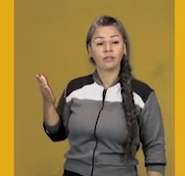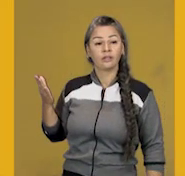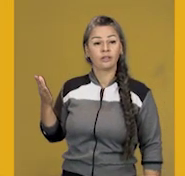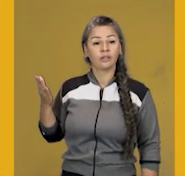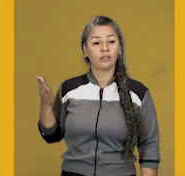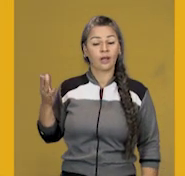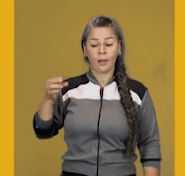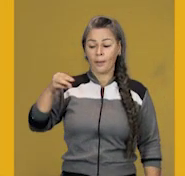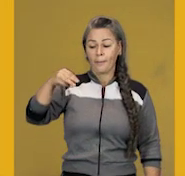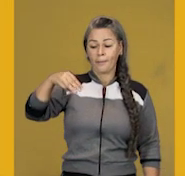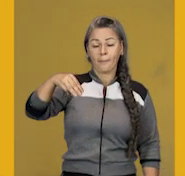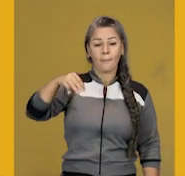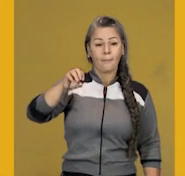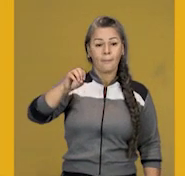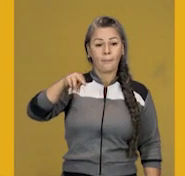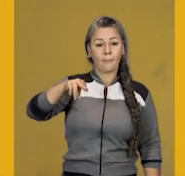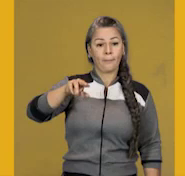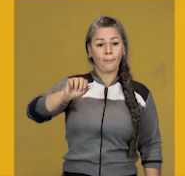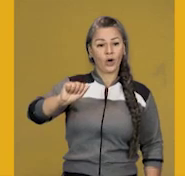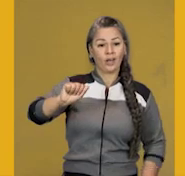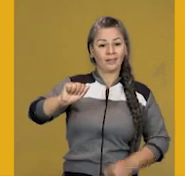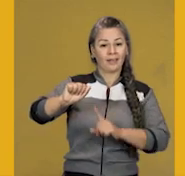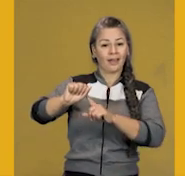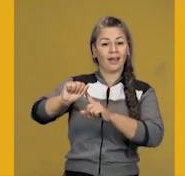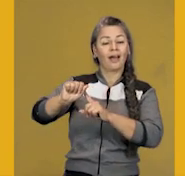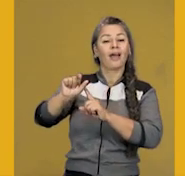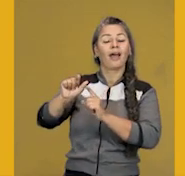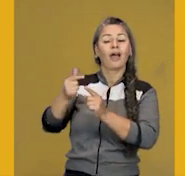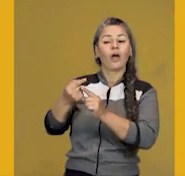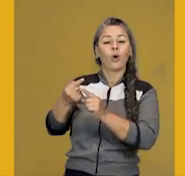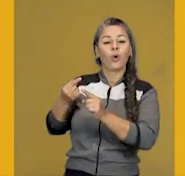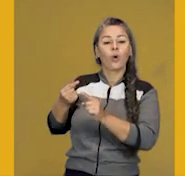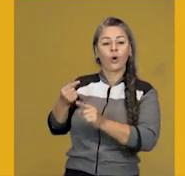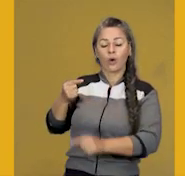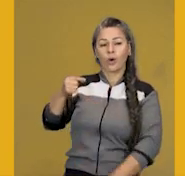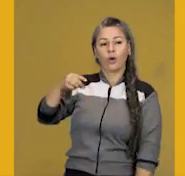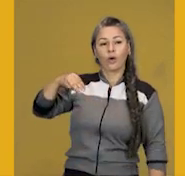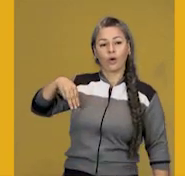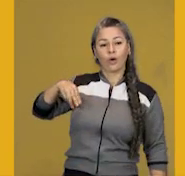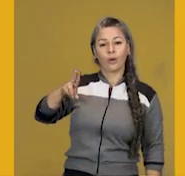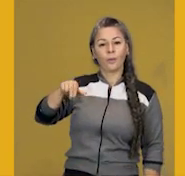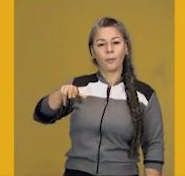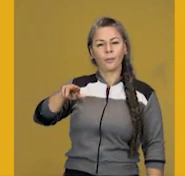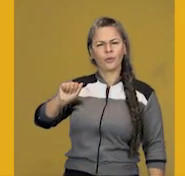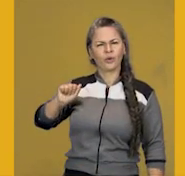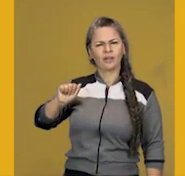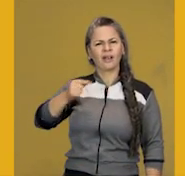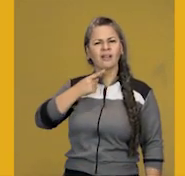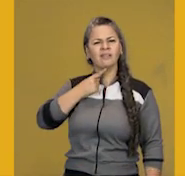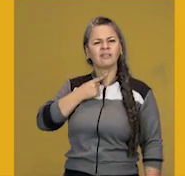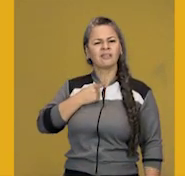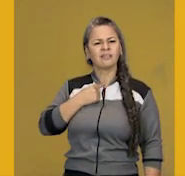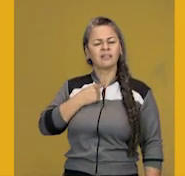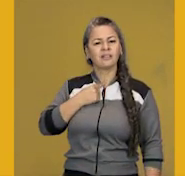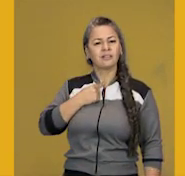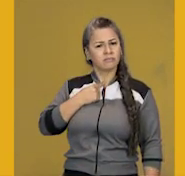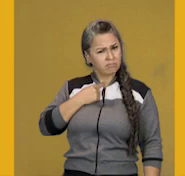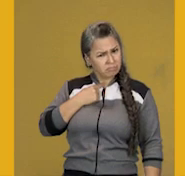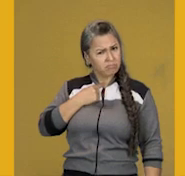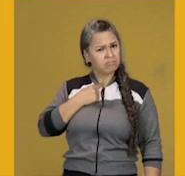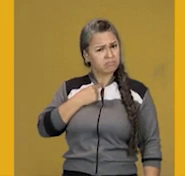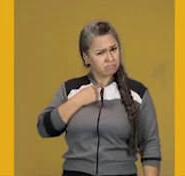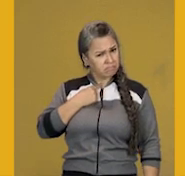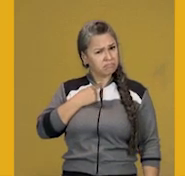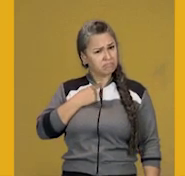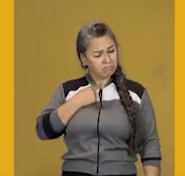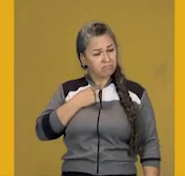palavra mona vem lá de muna, que significa desejos. A gente pode fazer essa